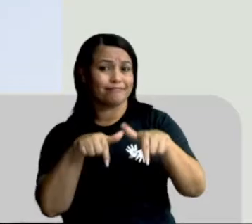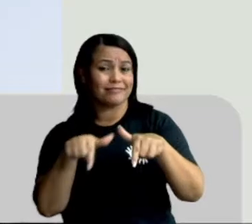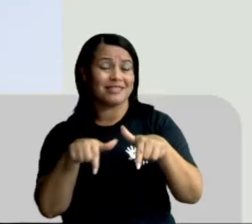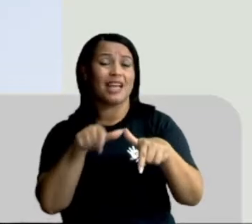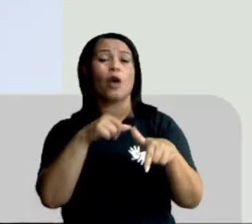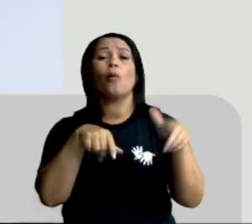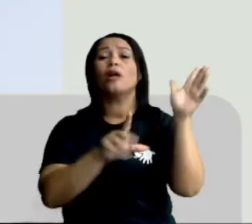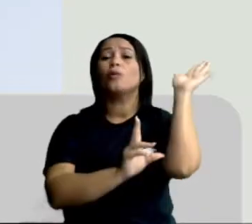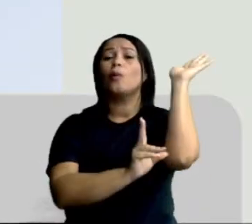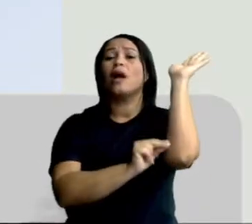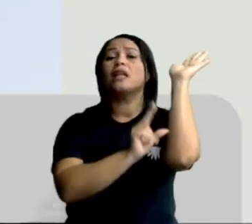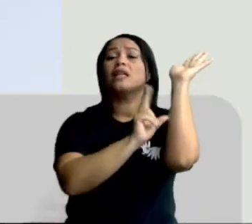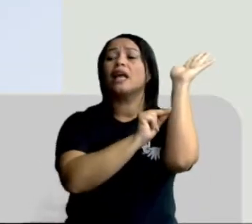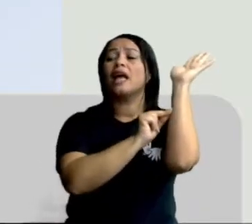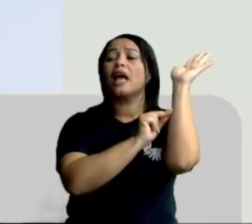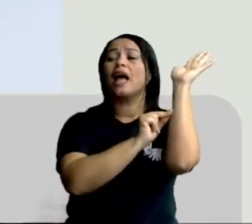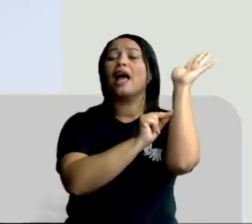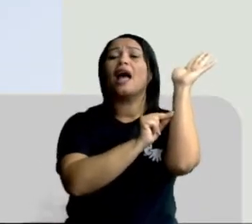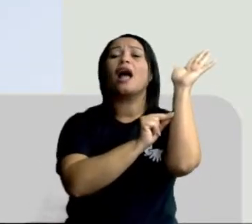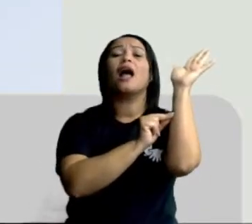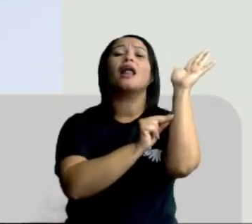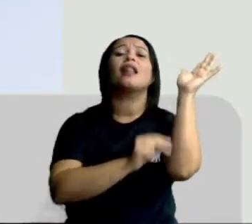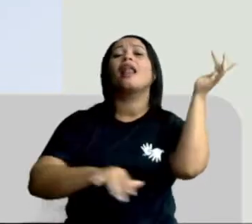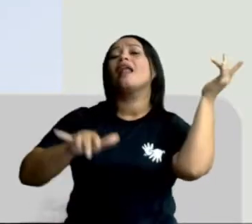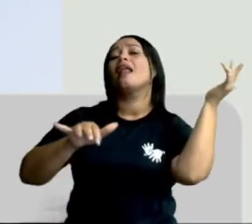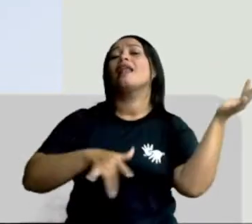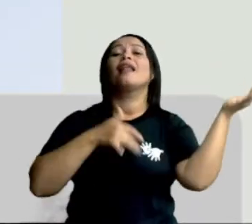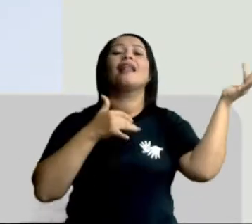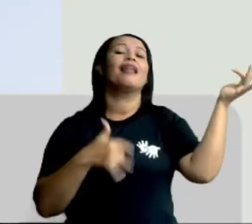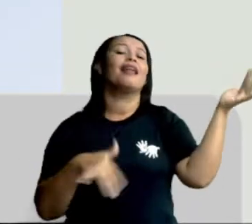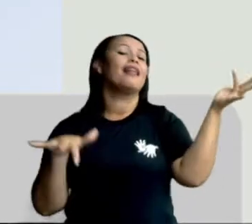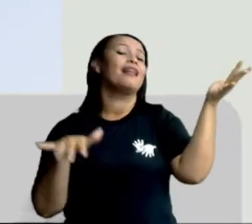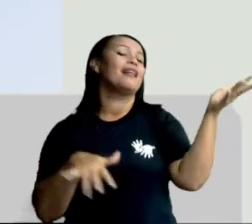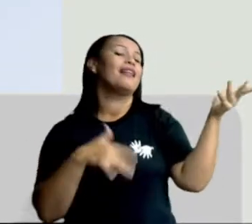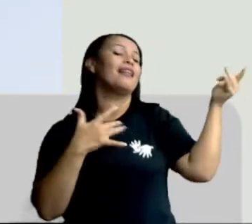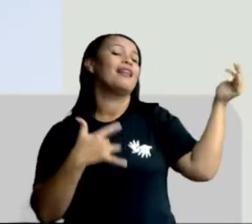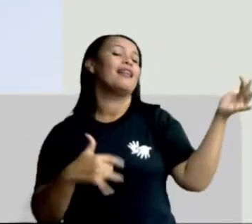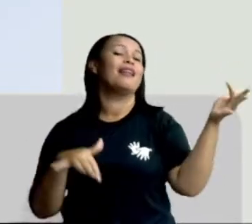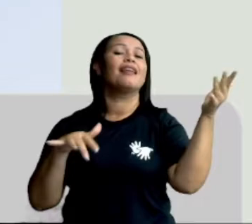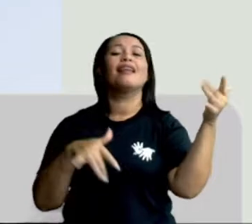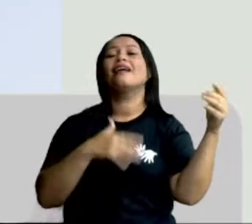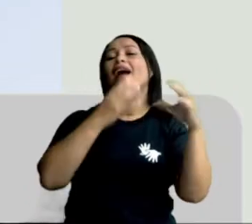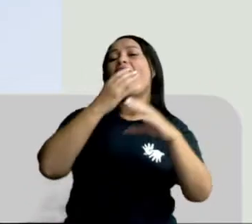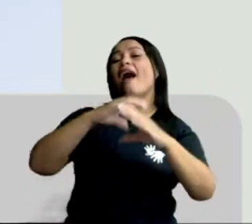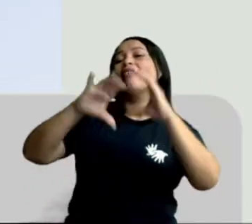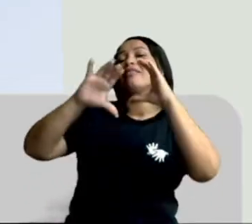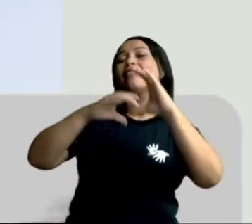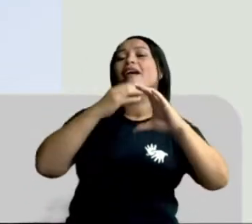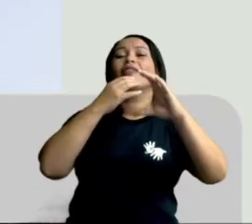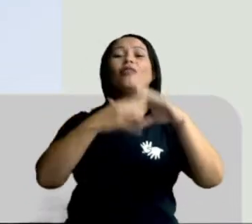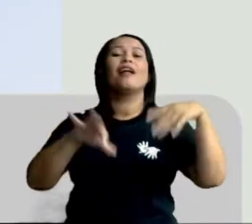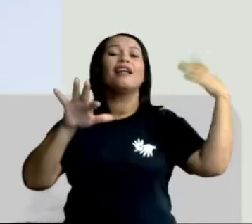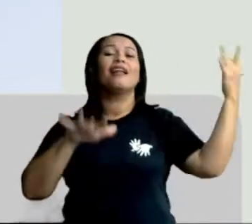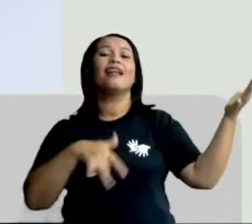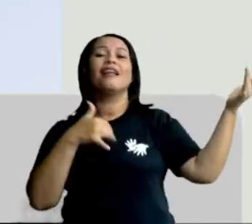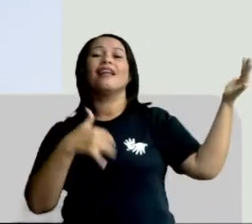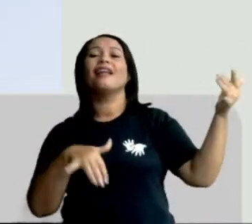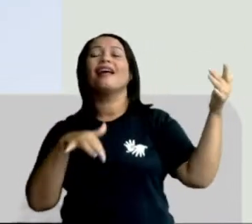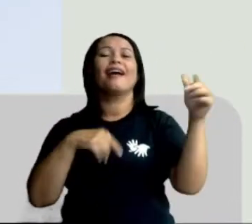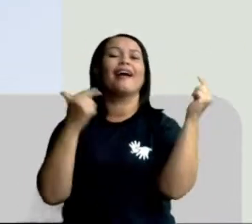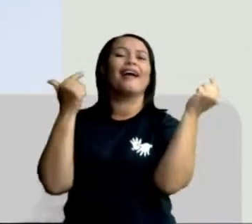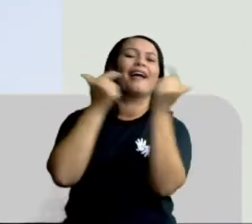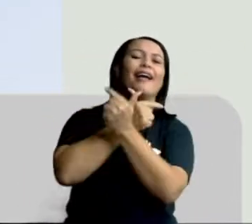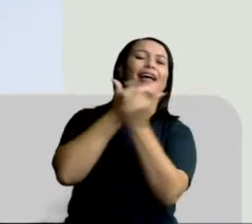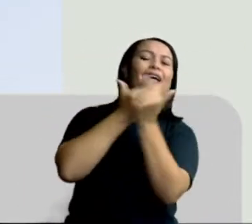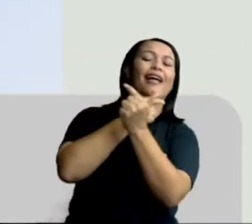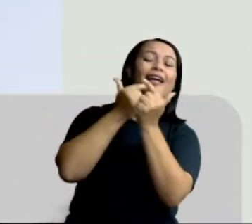que a cigarra está cantando, ó, lá com o violão, com a viola dela, ó, só cantarolando. Ainda está rindo